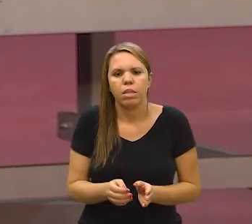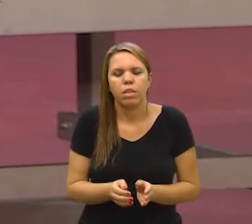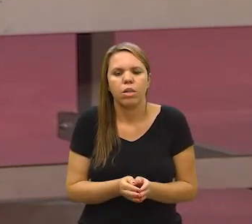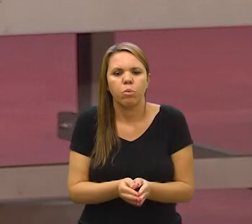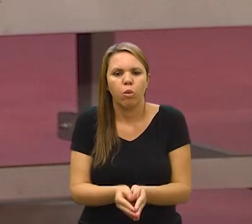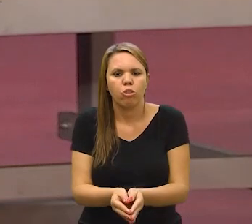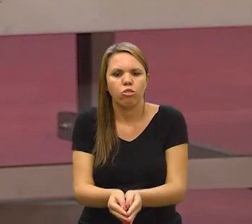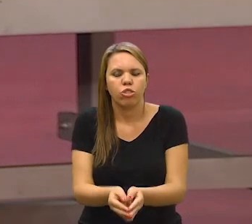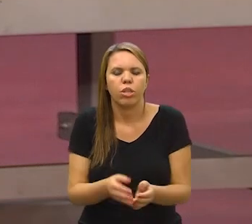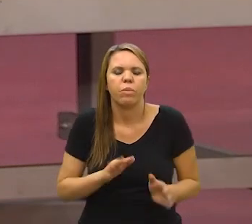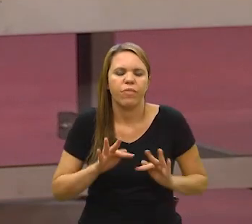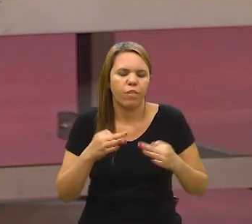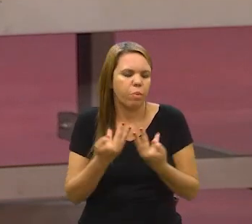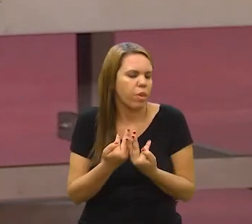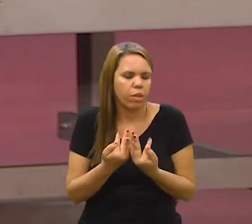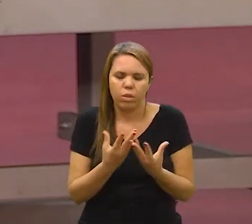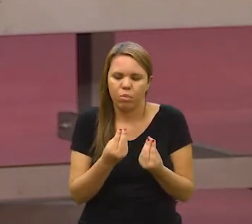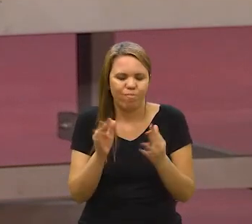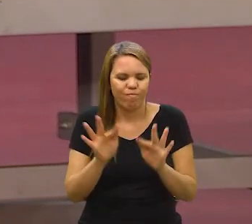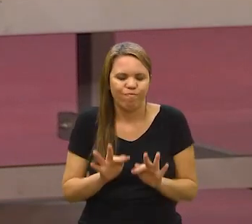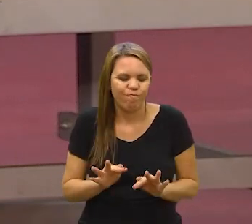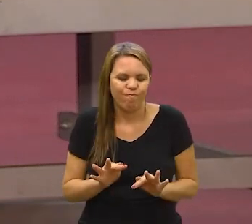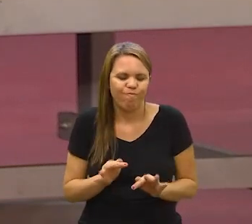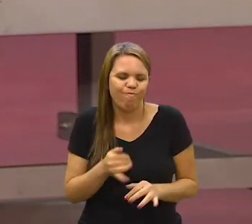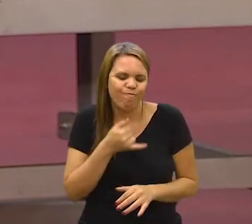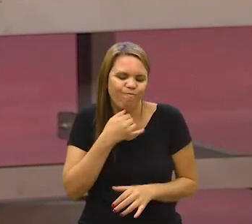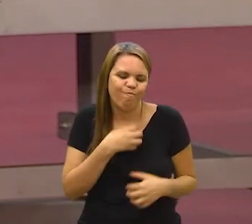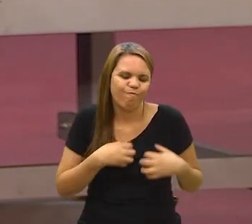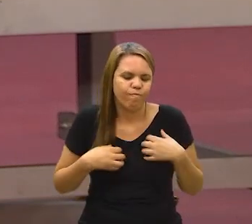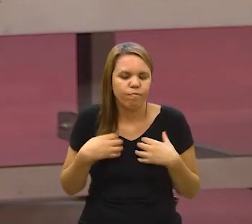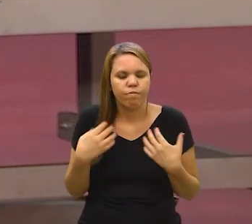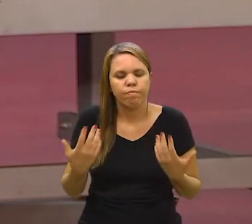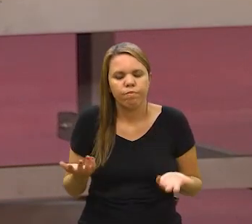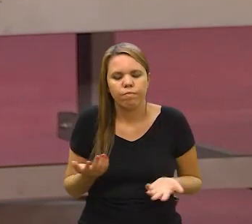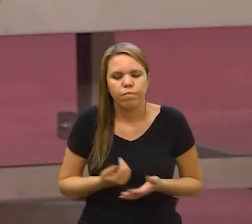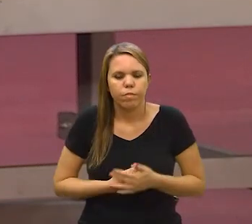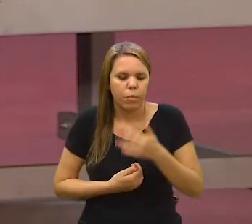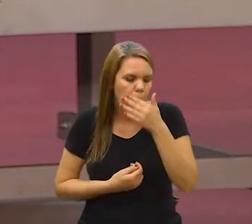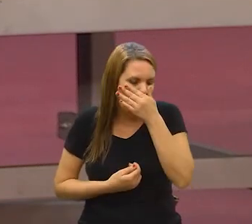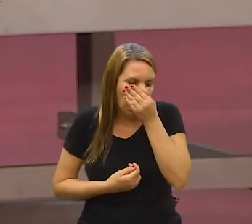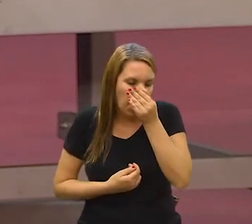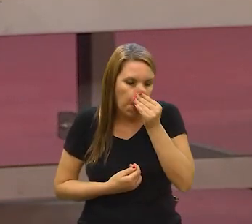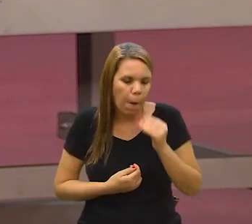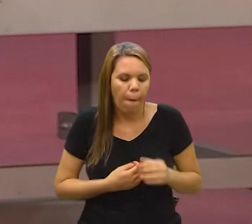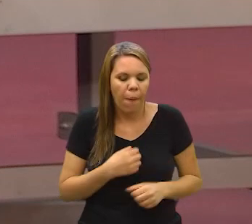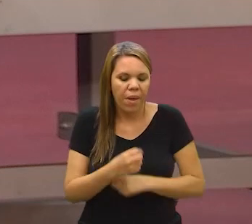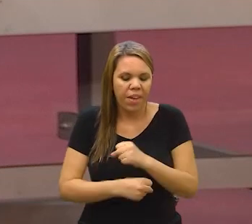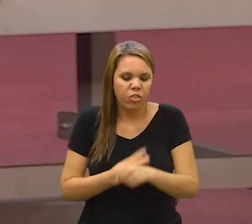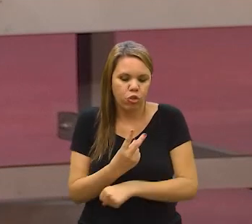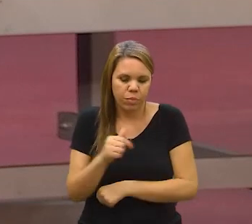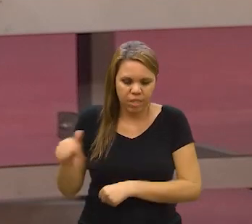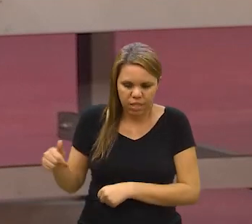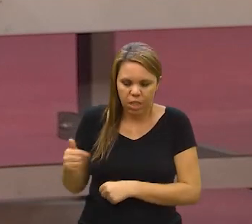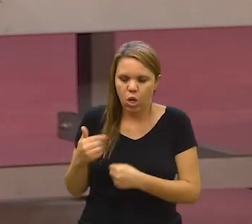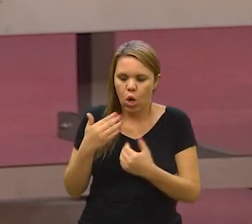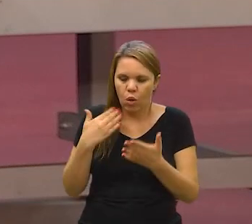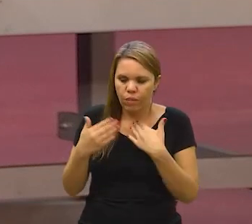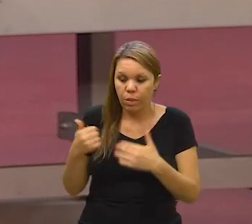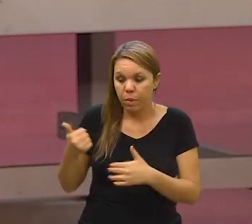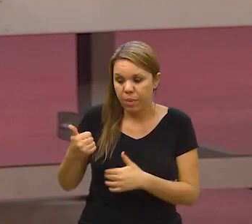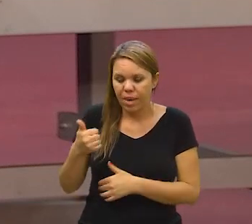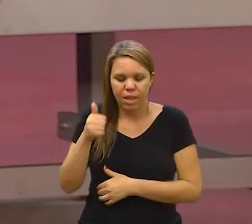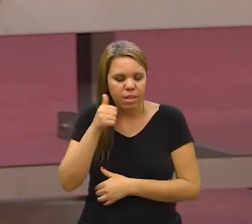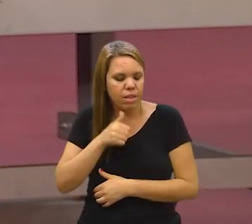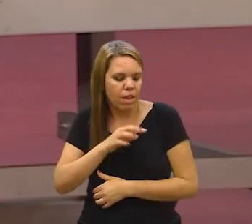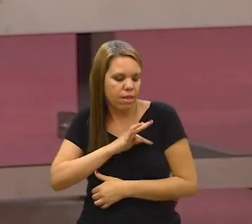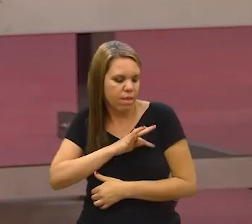com a minha família, mas não tão feliz, né? E daí no meio de 2017, através de uma conversa com a minha primeira técnica,